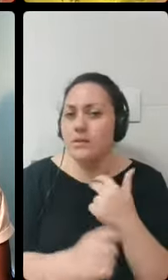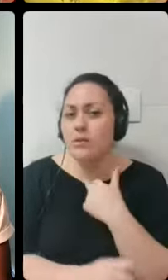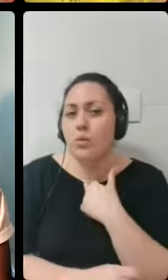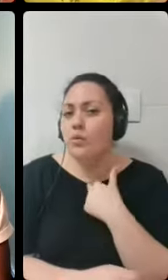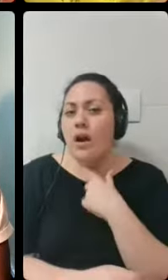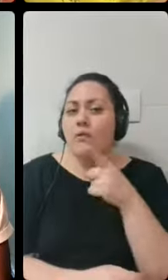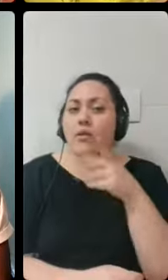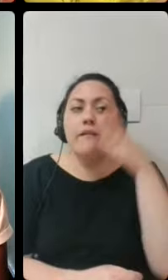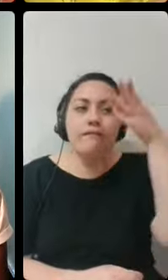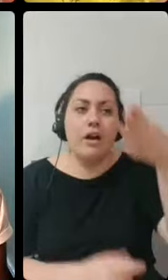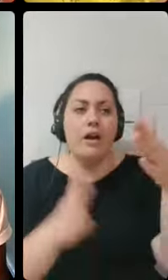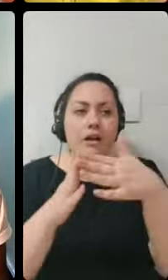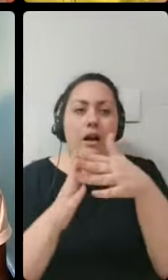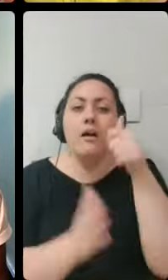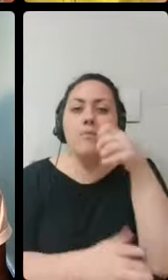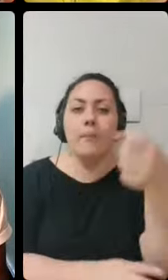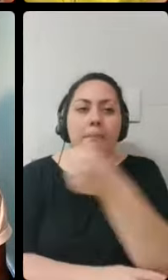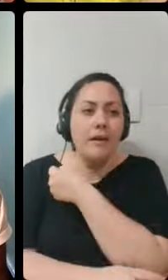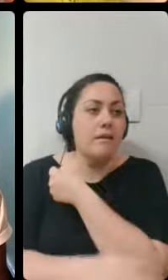casa, né? Exato.